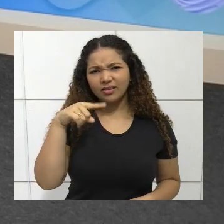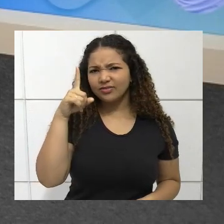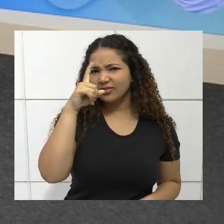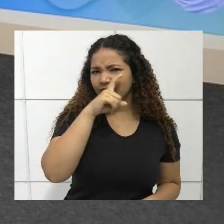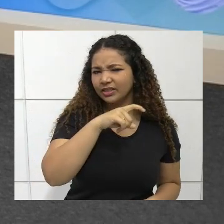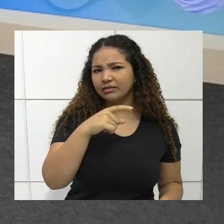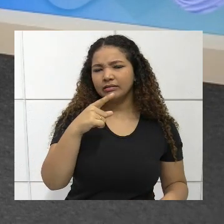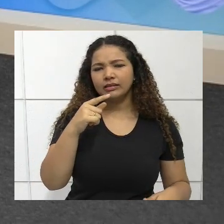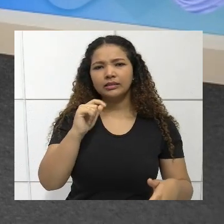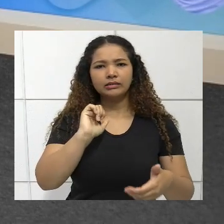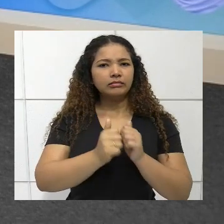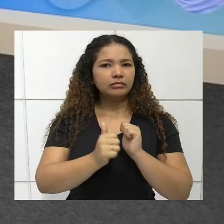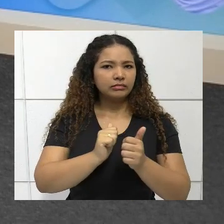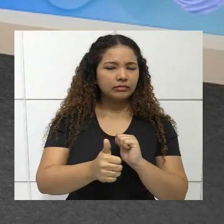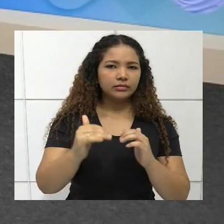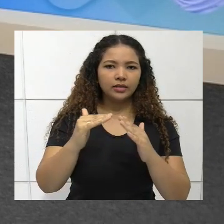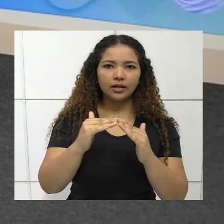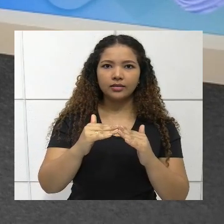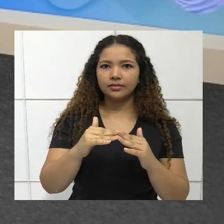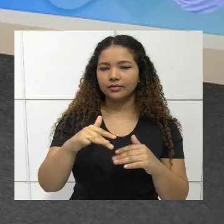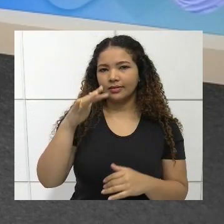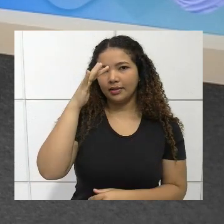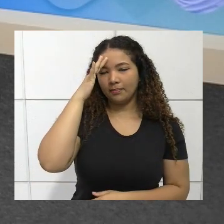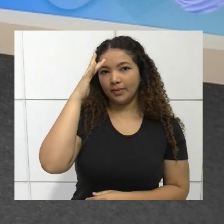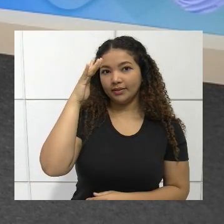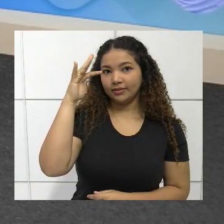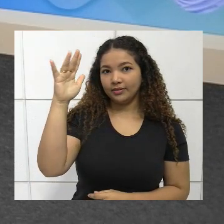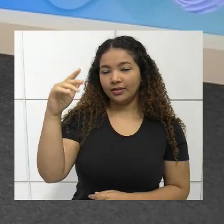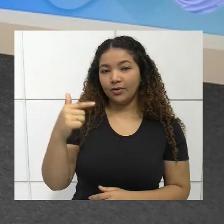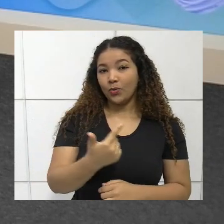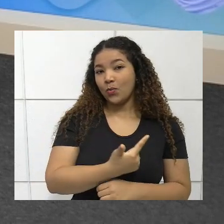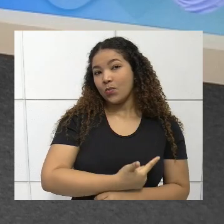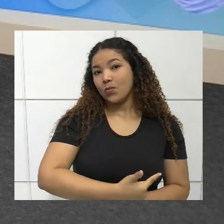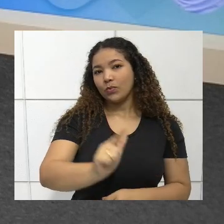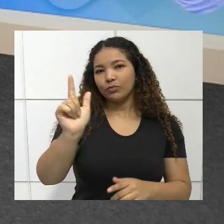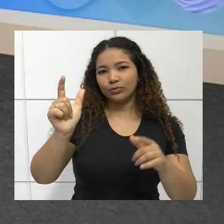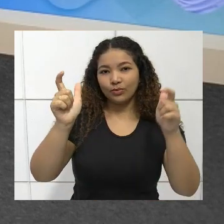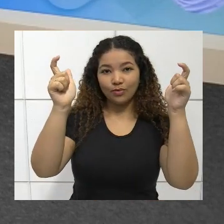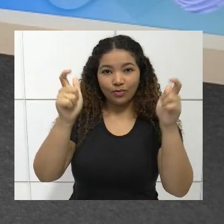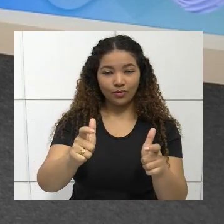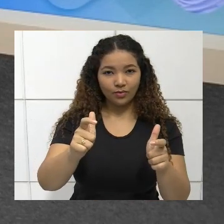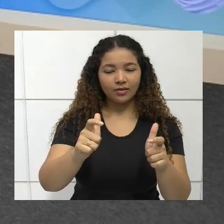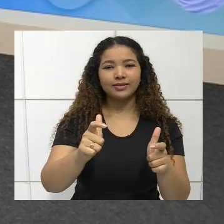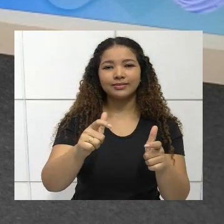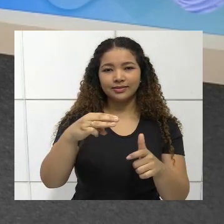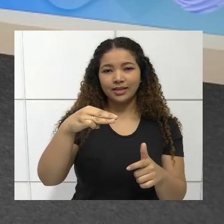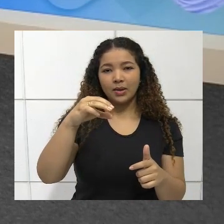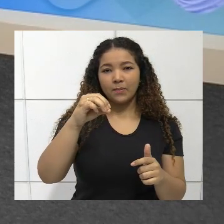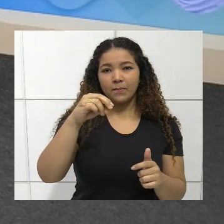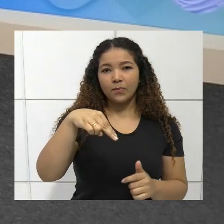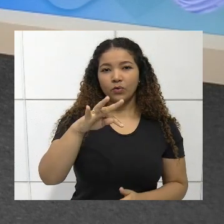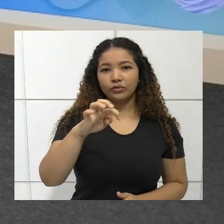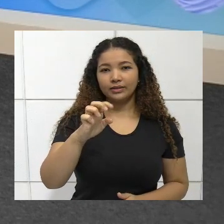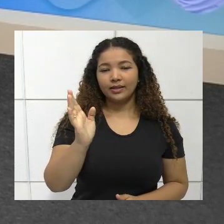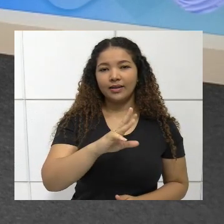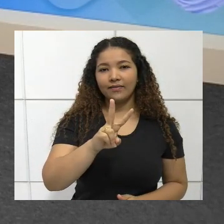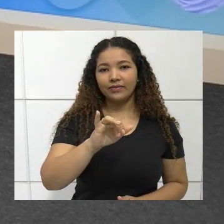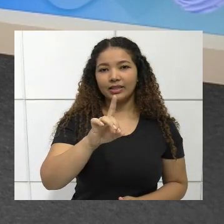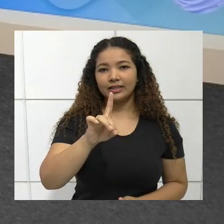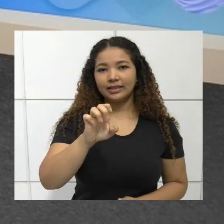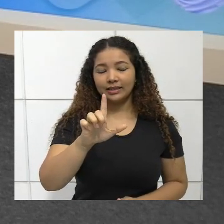Arena Pantanal, imagine no histórico centenário em Montevideo contra a Celeste